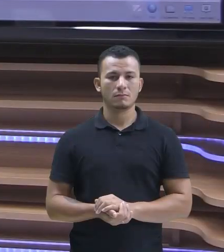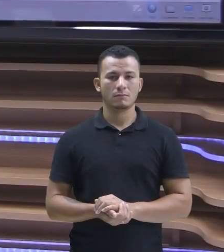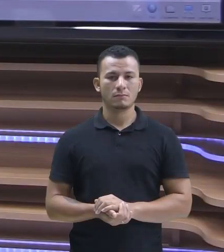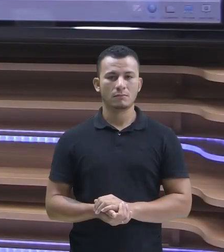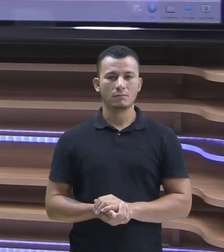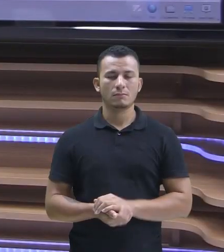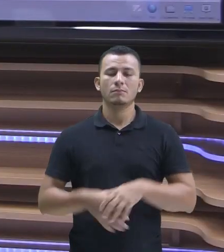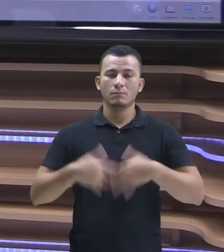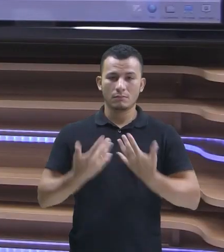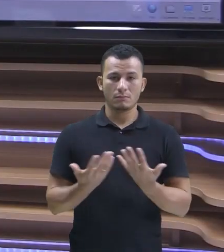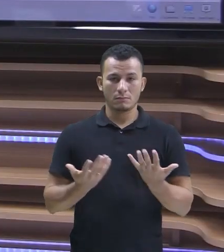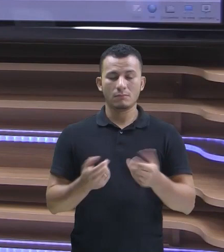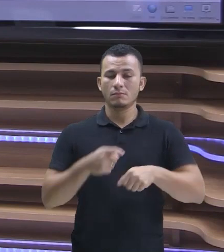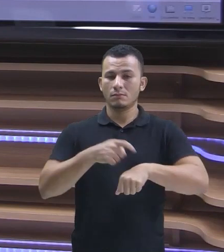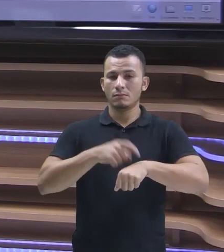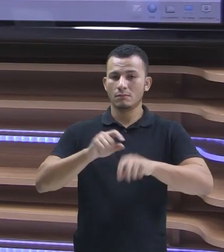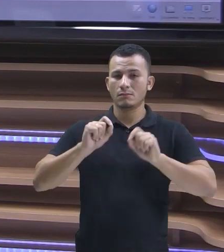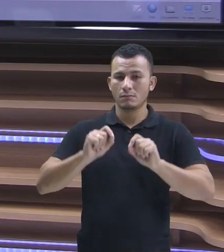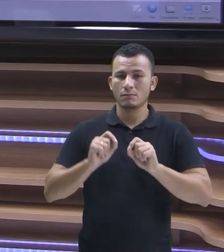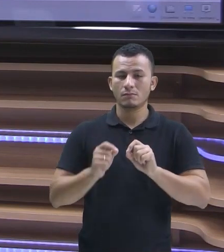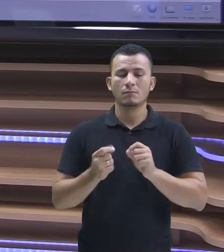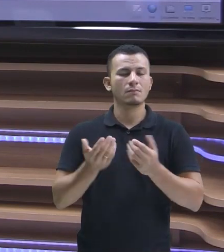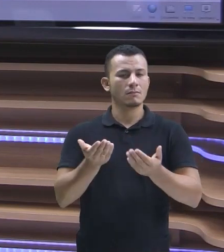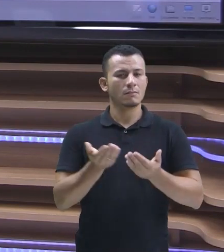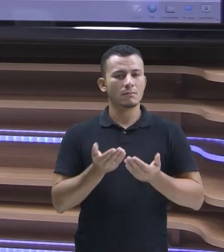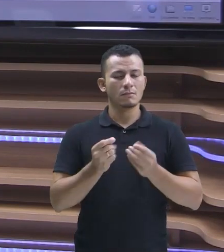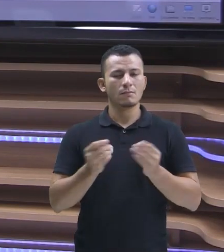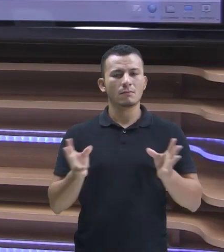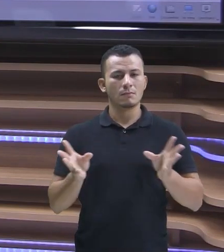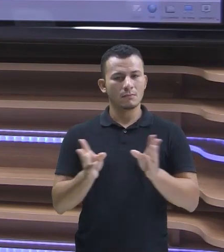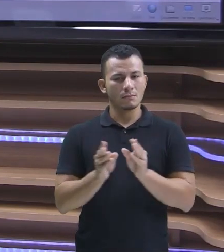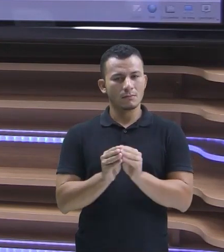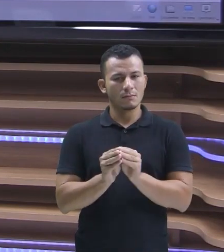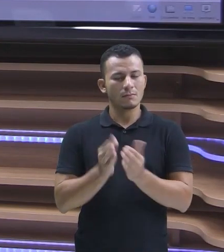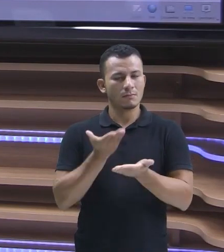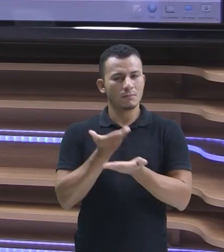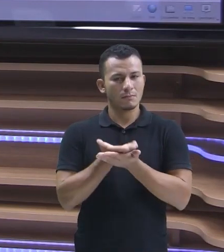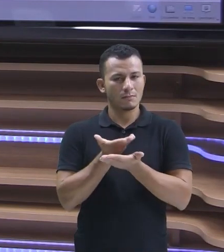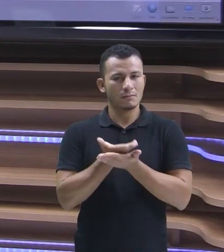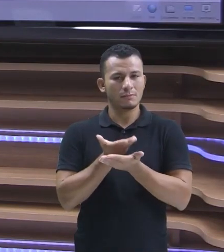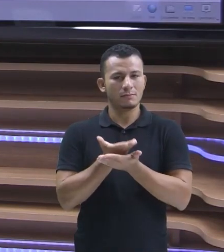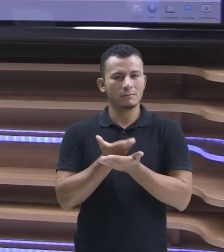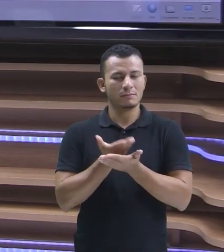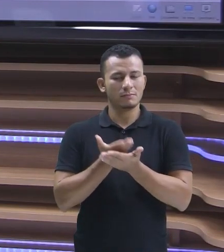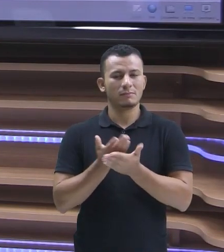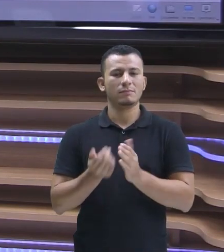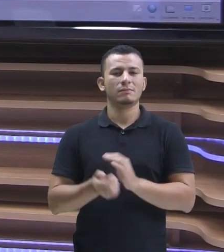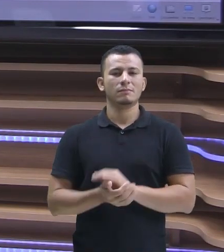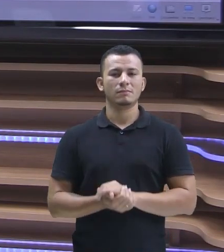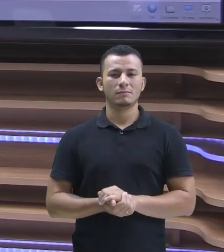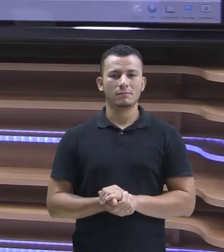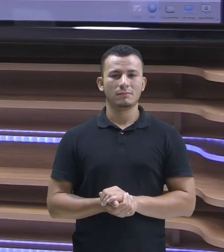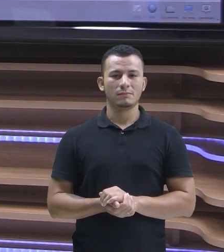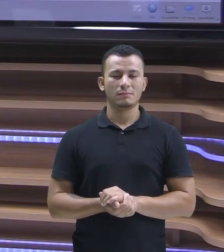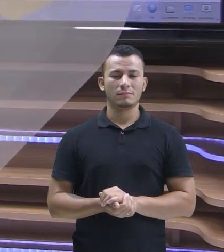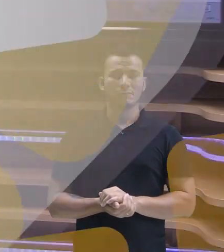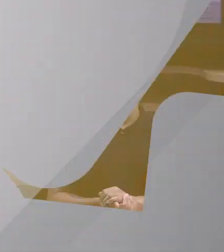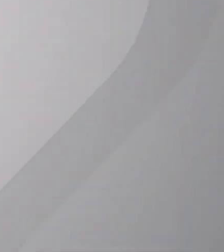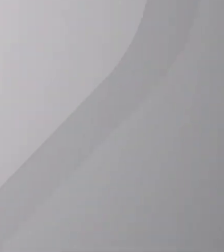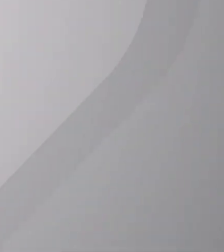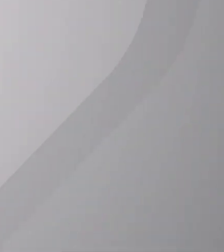Isso, agora, crianças, eu quero chamar vocês para o resumo dos nossos conteúdos. Vamos lá?